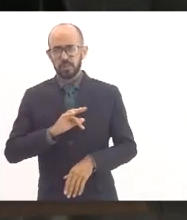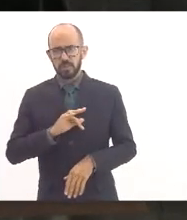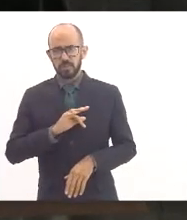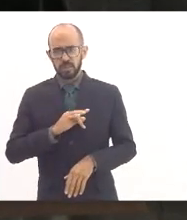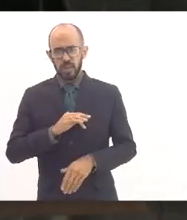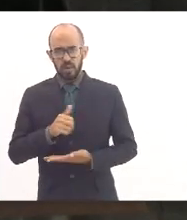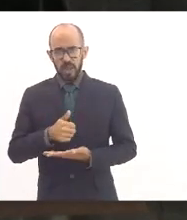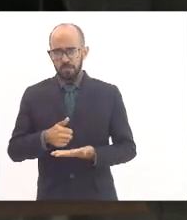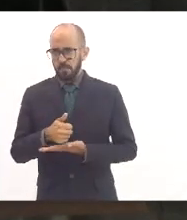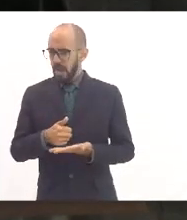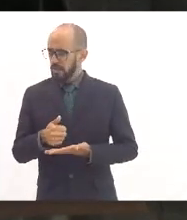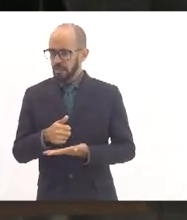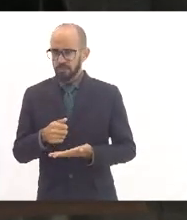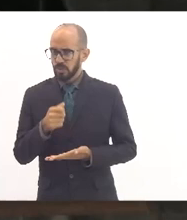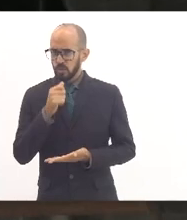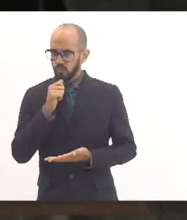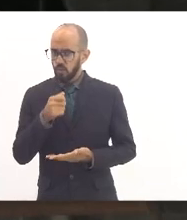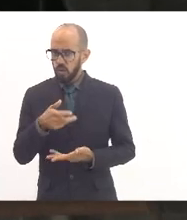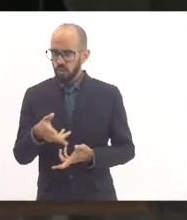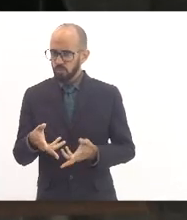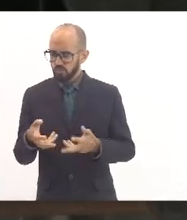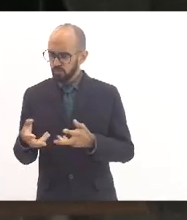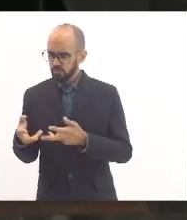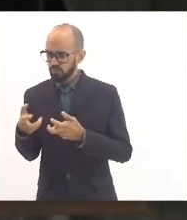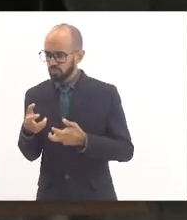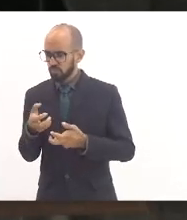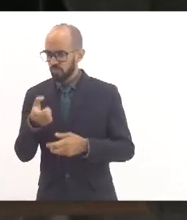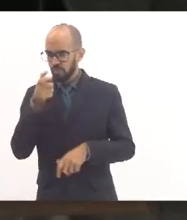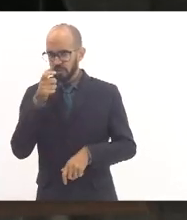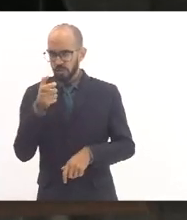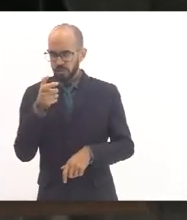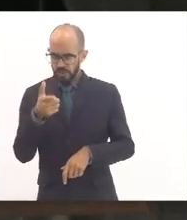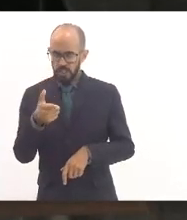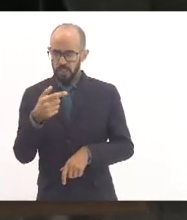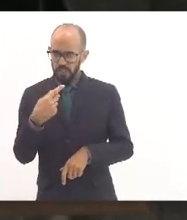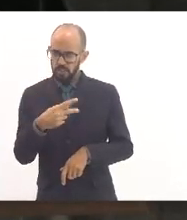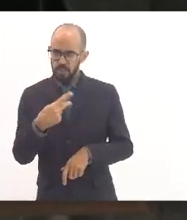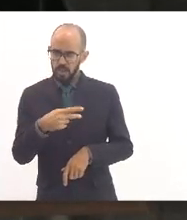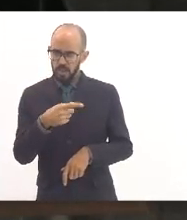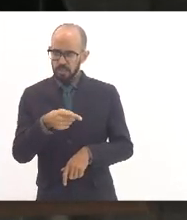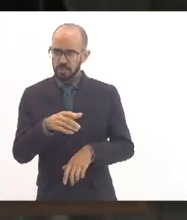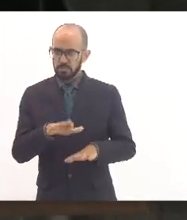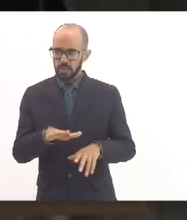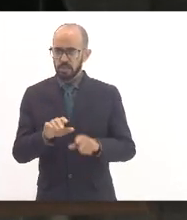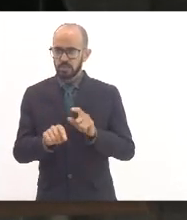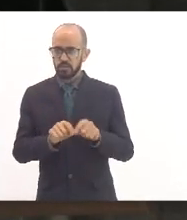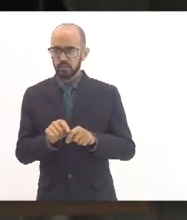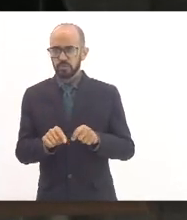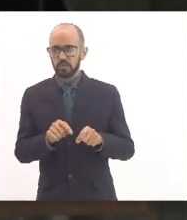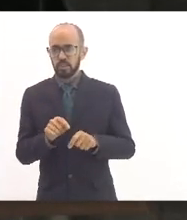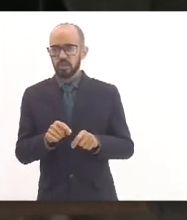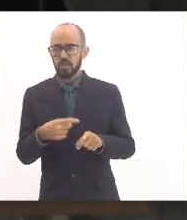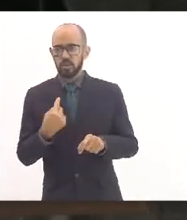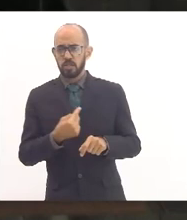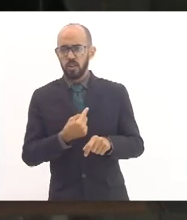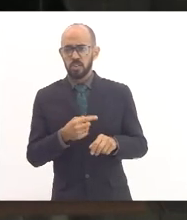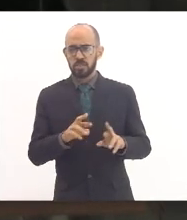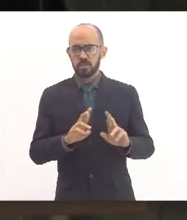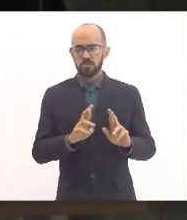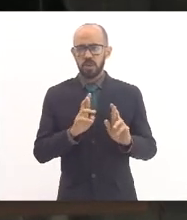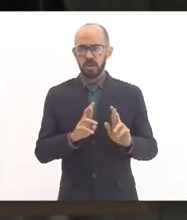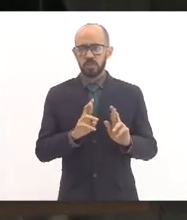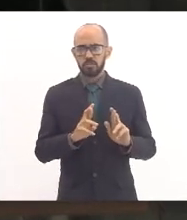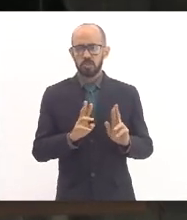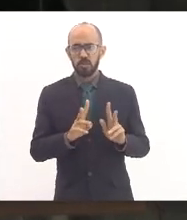foram ouvidos né os representantes das entidades de classe não foram ouvidos mas a gente espera assim como na